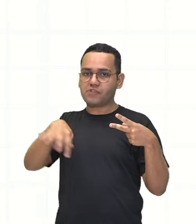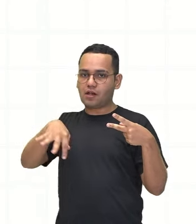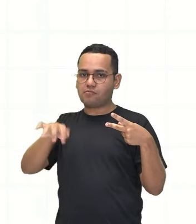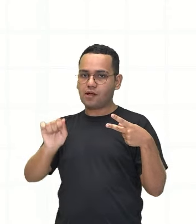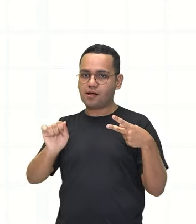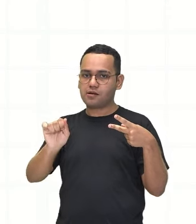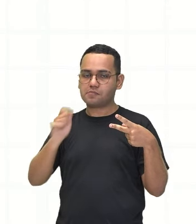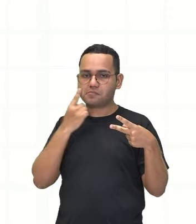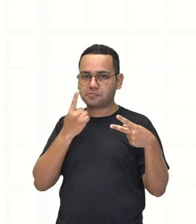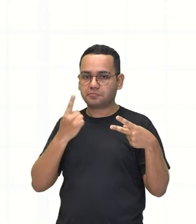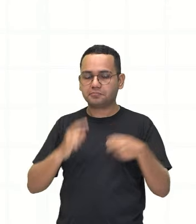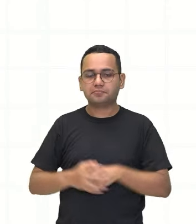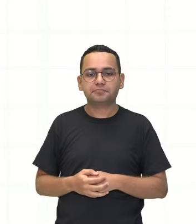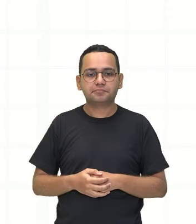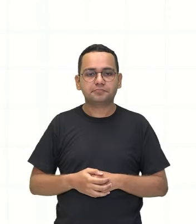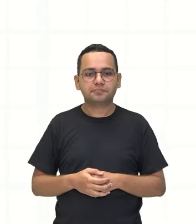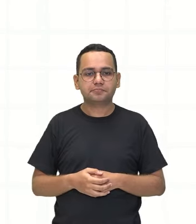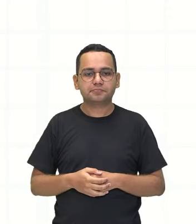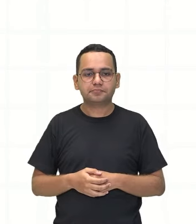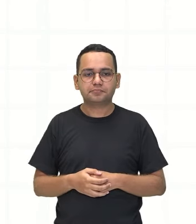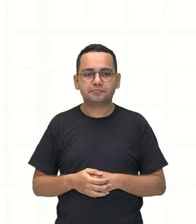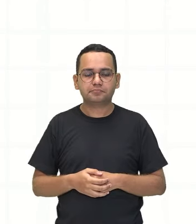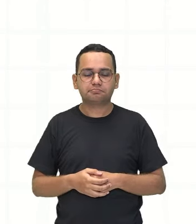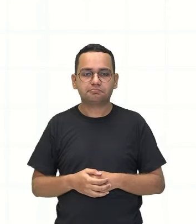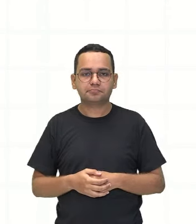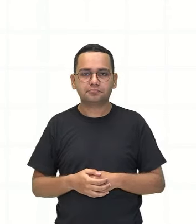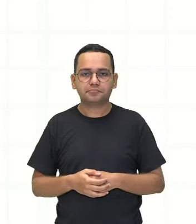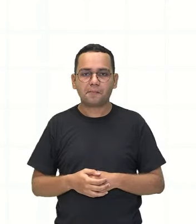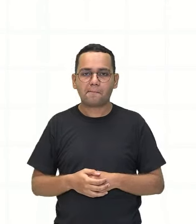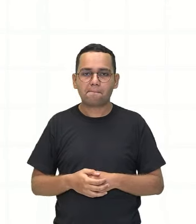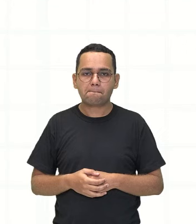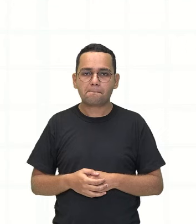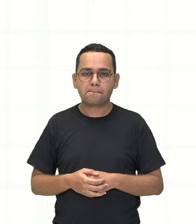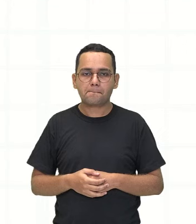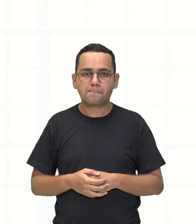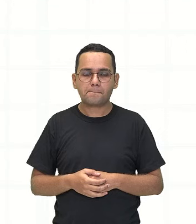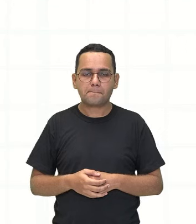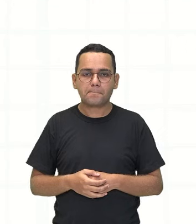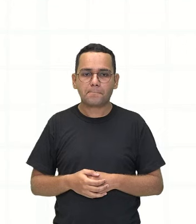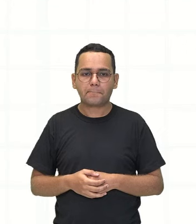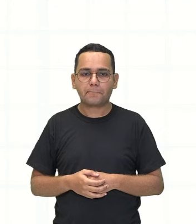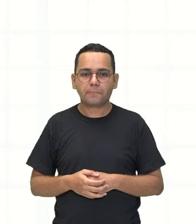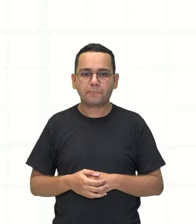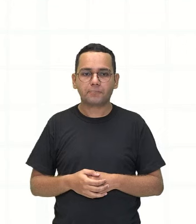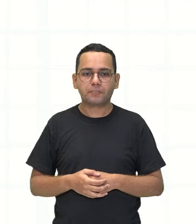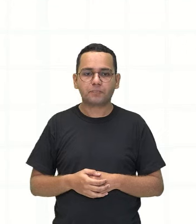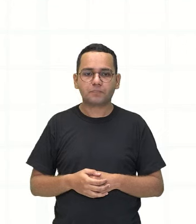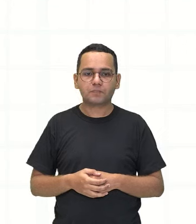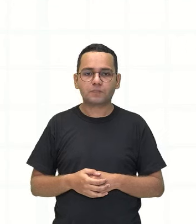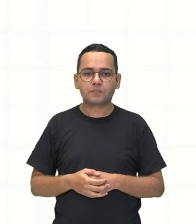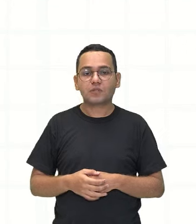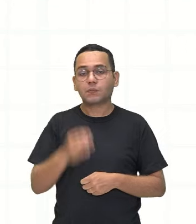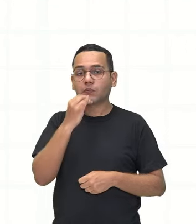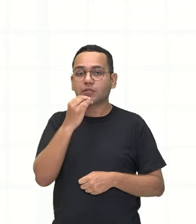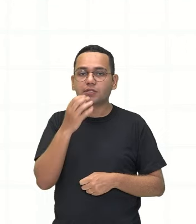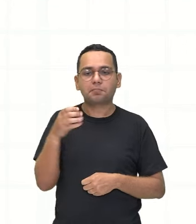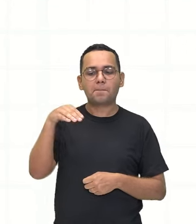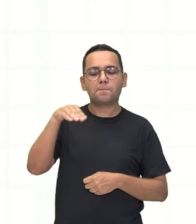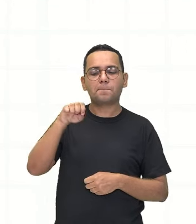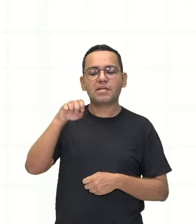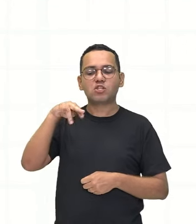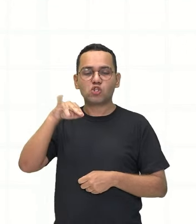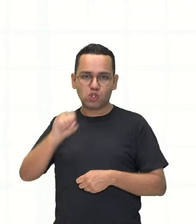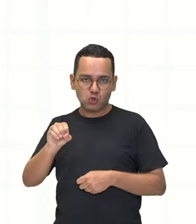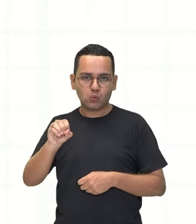se identificar quem é o masculino e quem é o feminino, certo? Assim como se for menino, né?